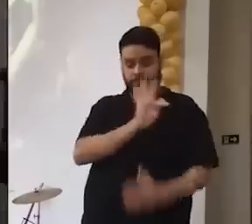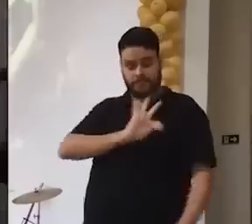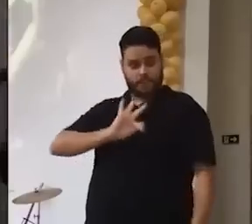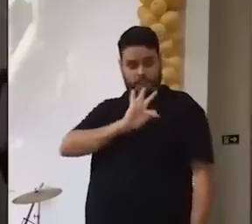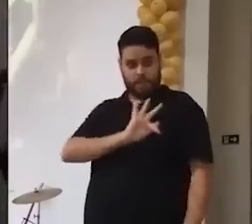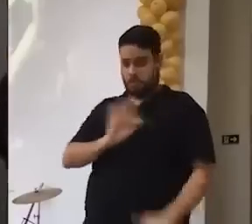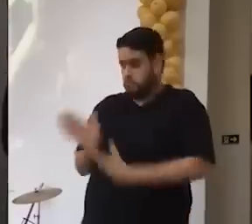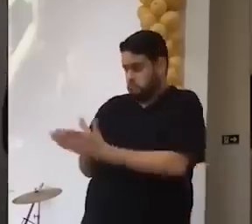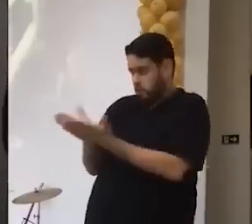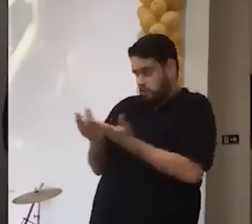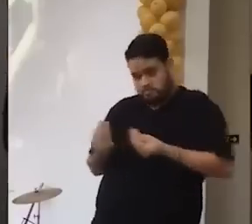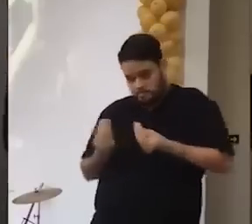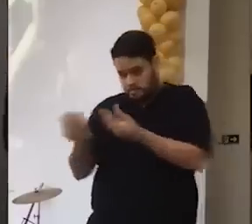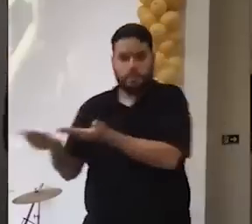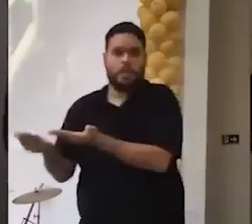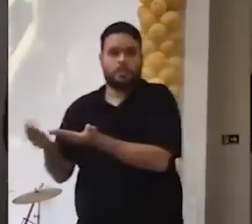só